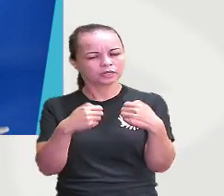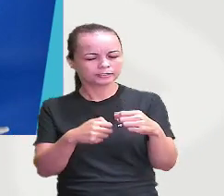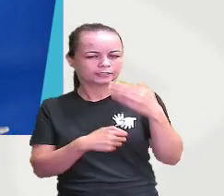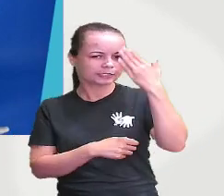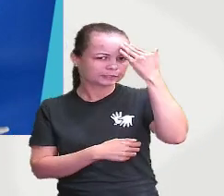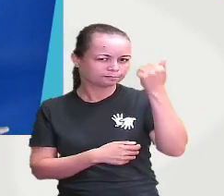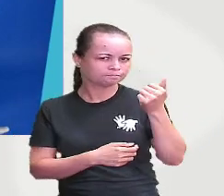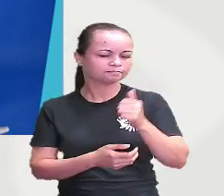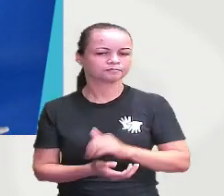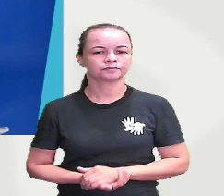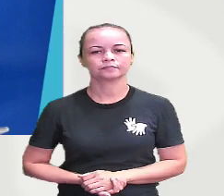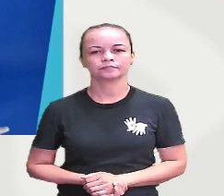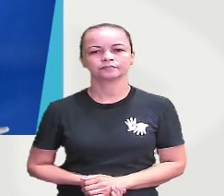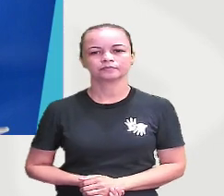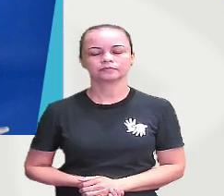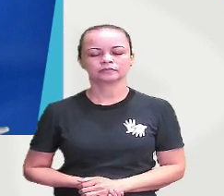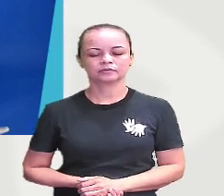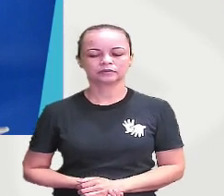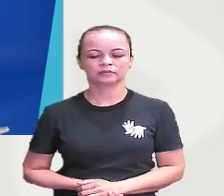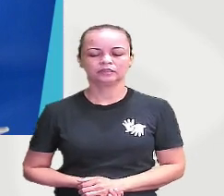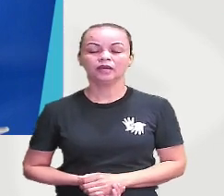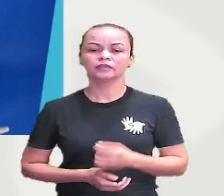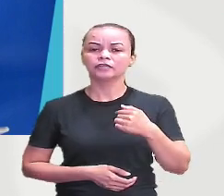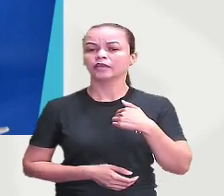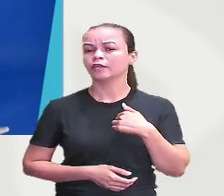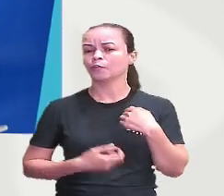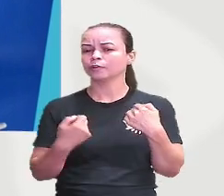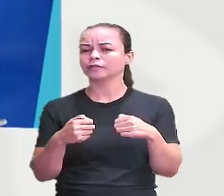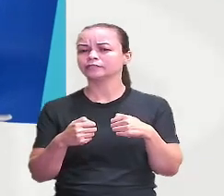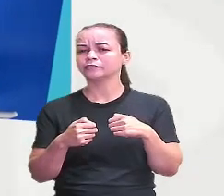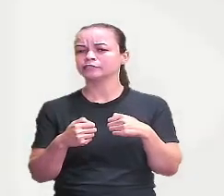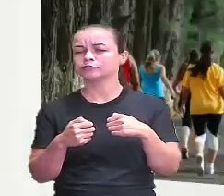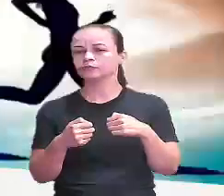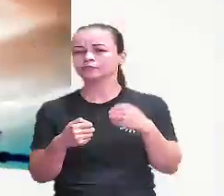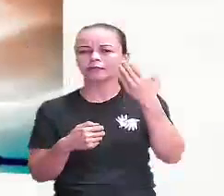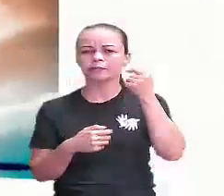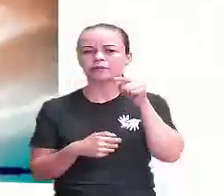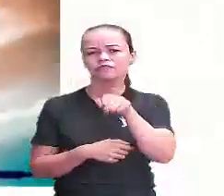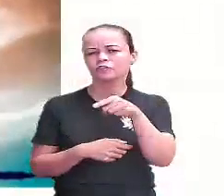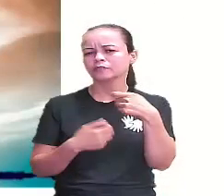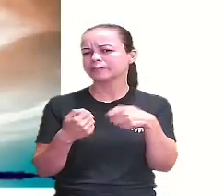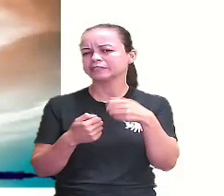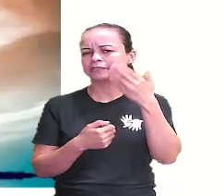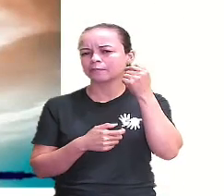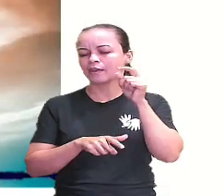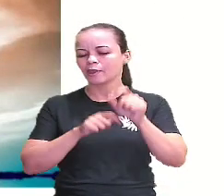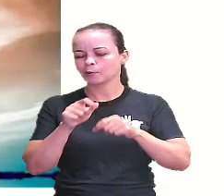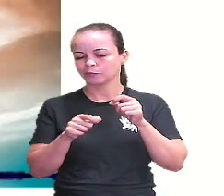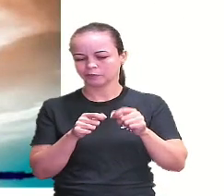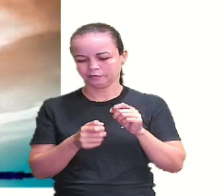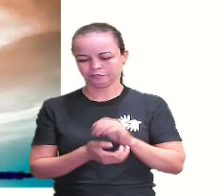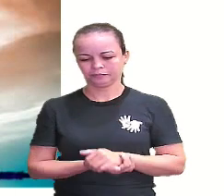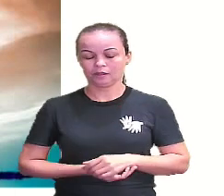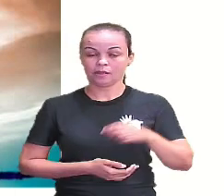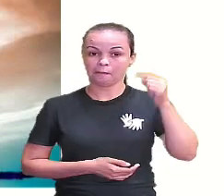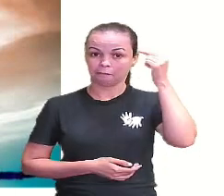precisa saber. E o que é que eu e você precisa saber? É exatamente isso aqui, ó, gente. É